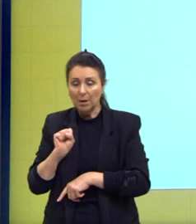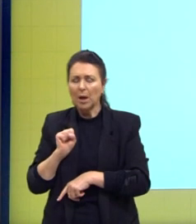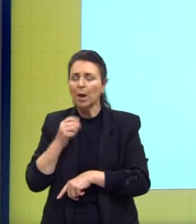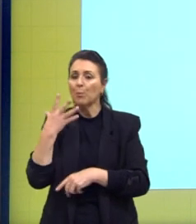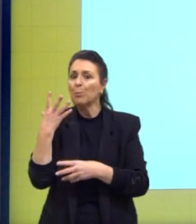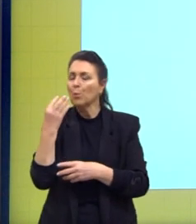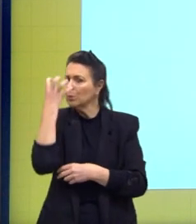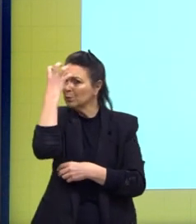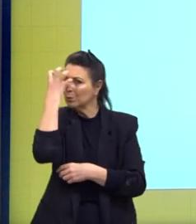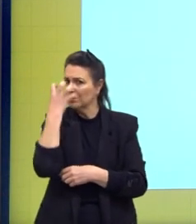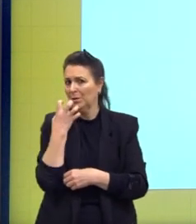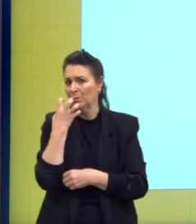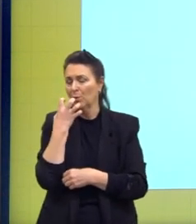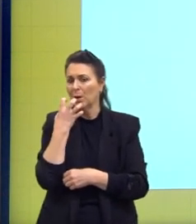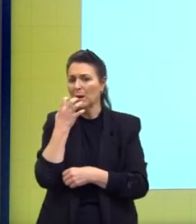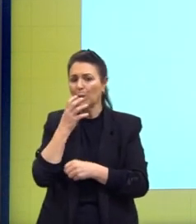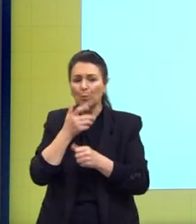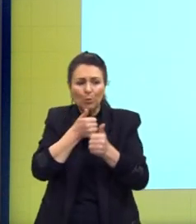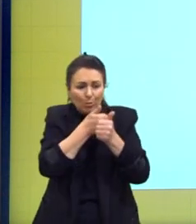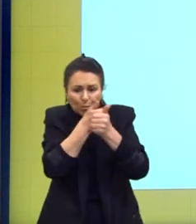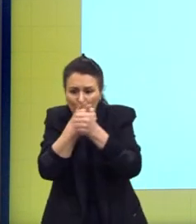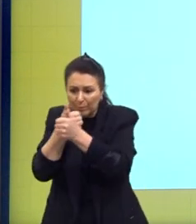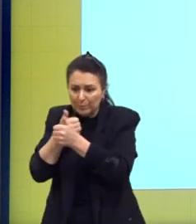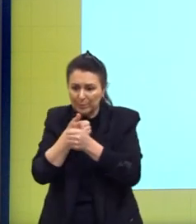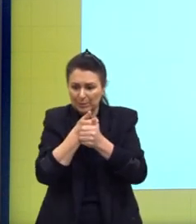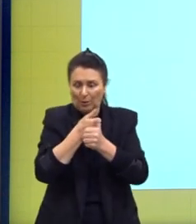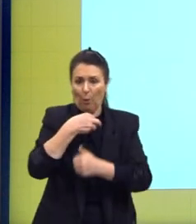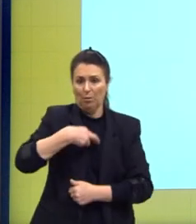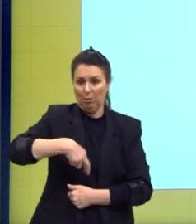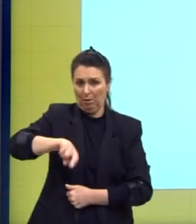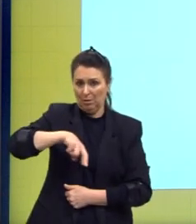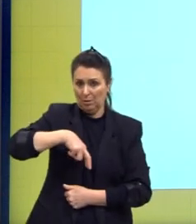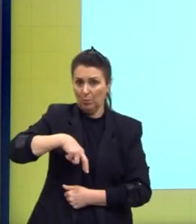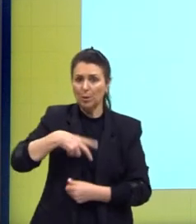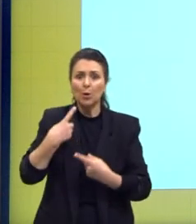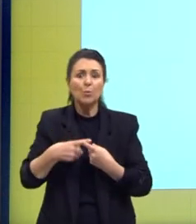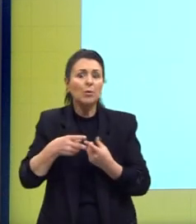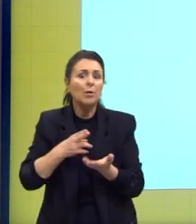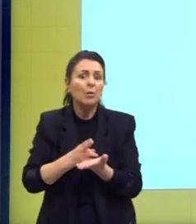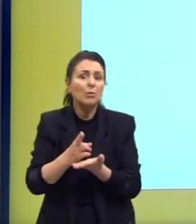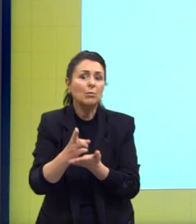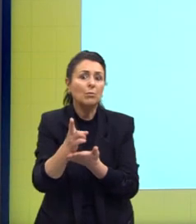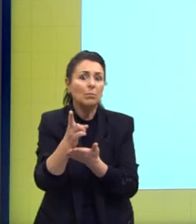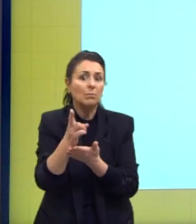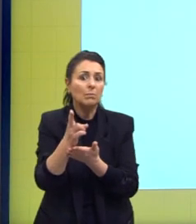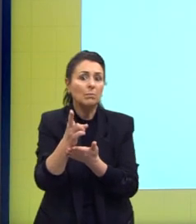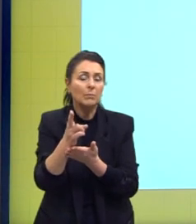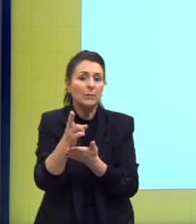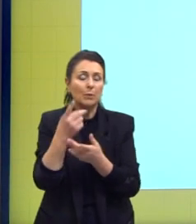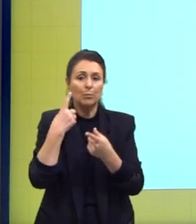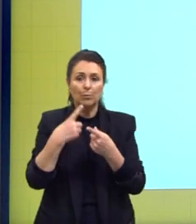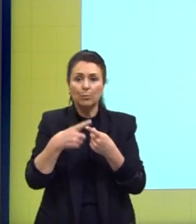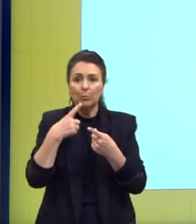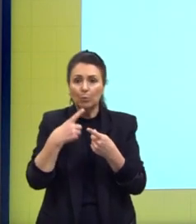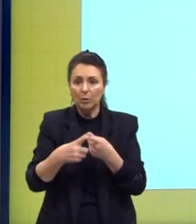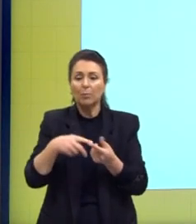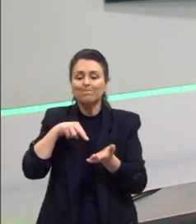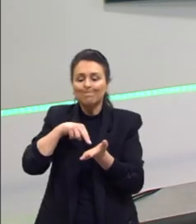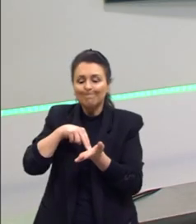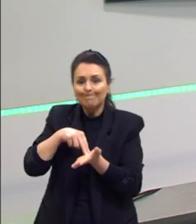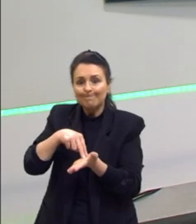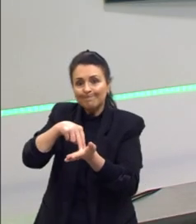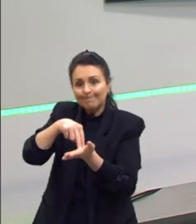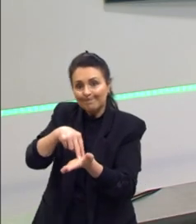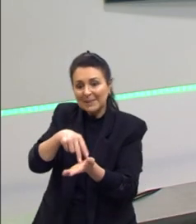Perseguição que essas regiões sofreram né foi terrível e ela só sobreviveram a esse período há muita resistência